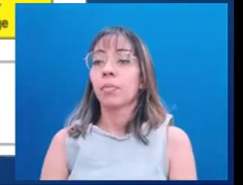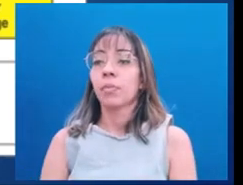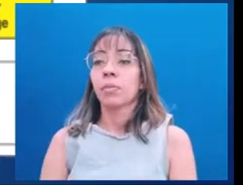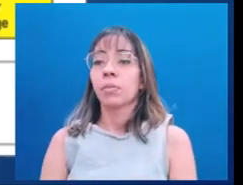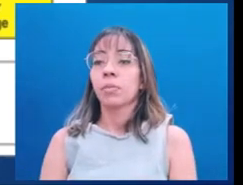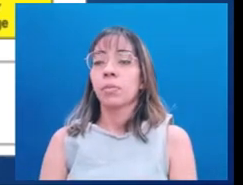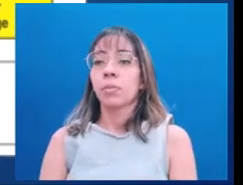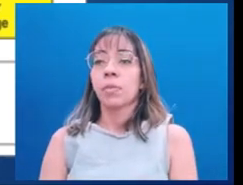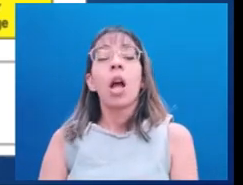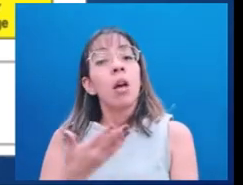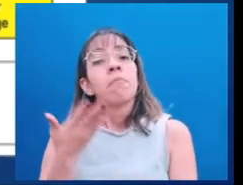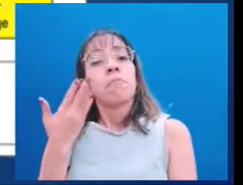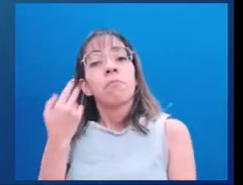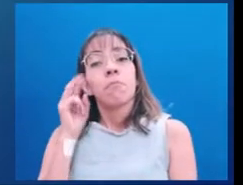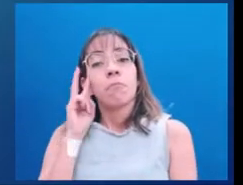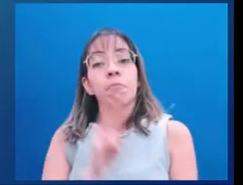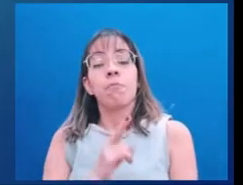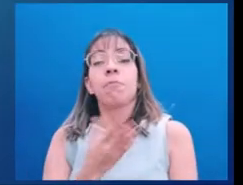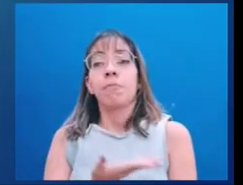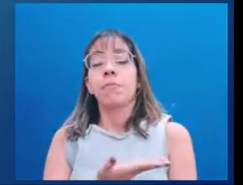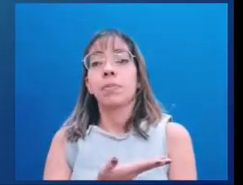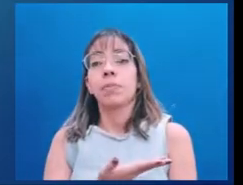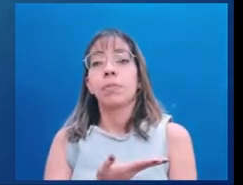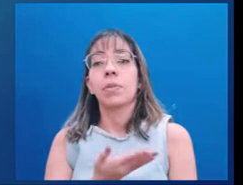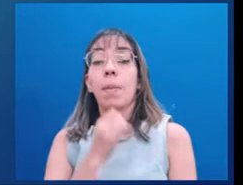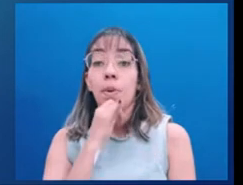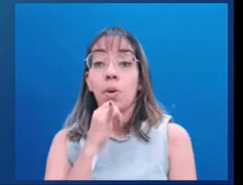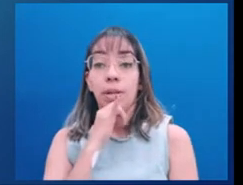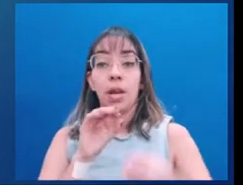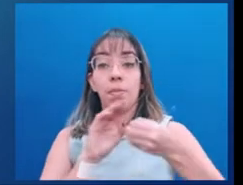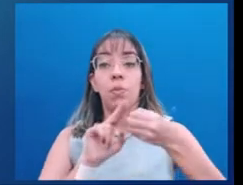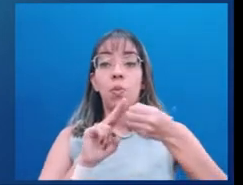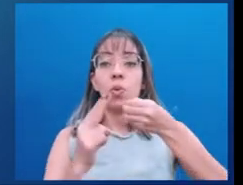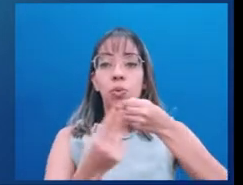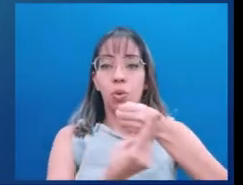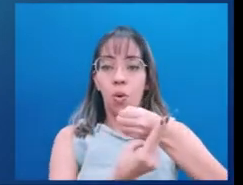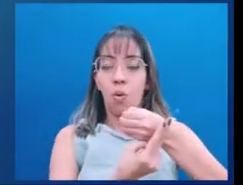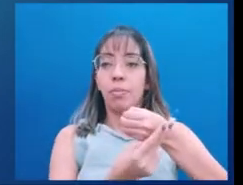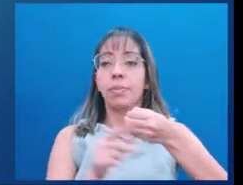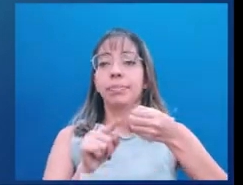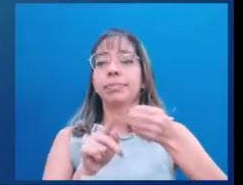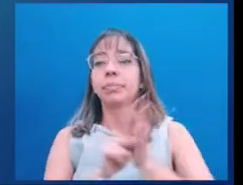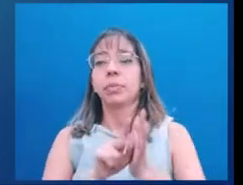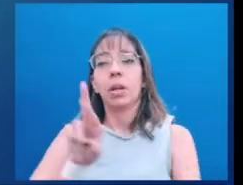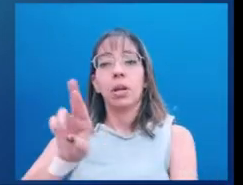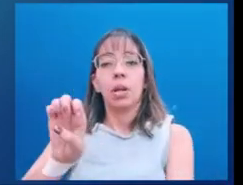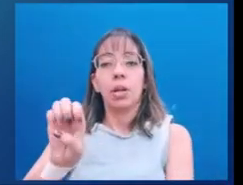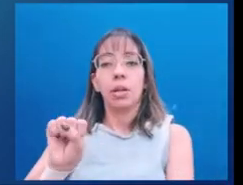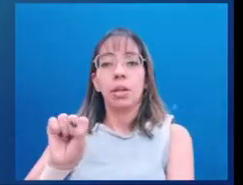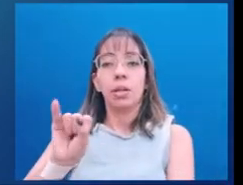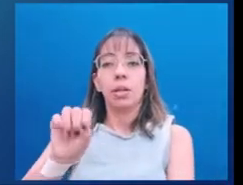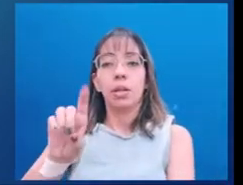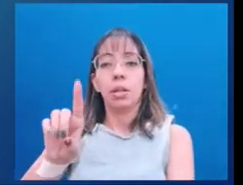Então, vamos ver aqui uma aplicação prática, tá? Por exemplo, rotulagem de resíduo. Então, aqui é